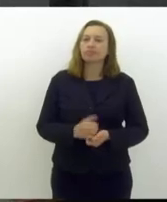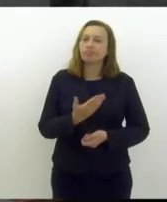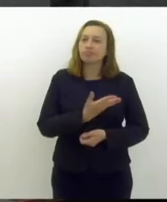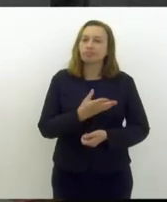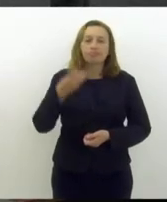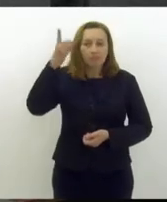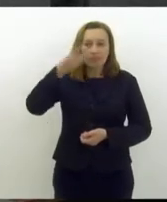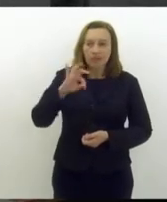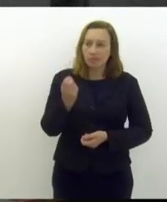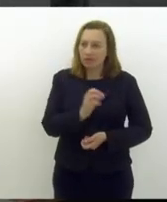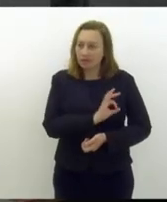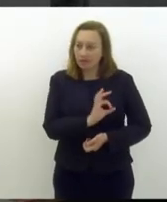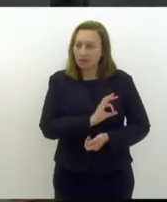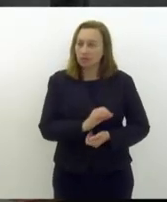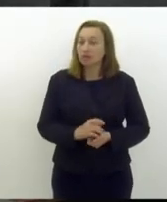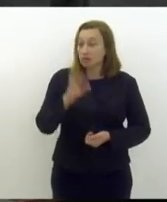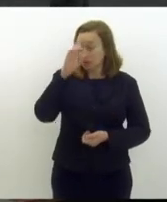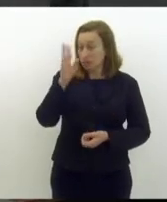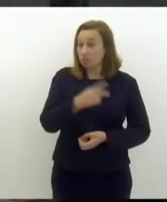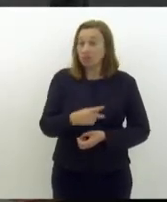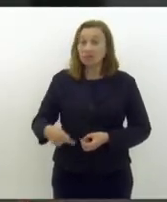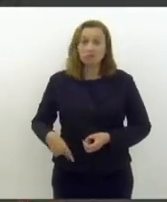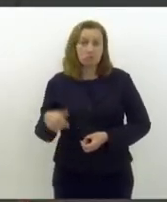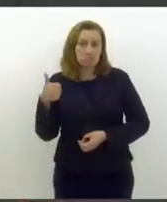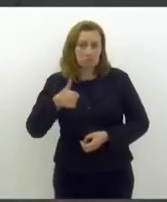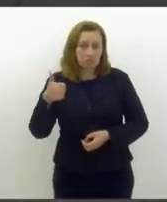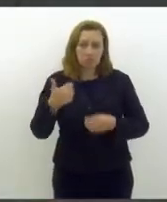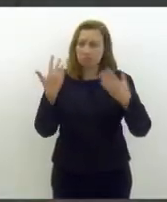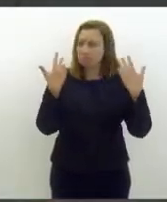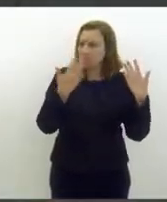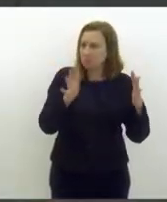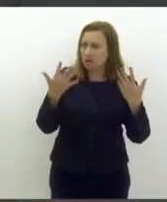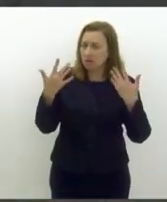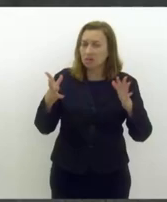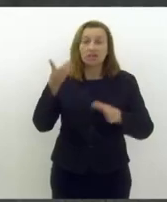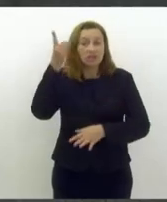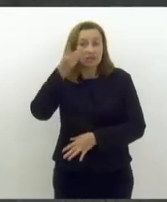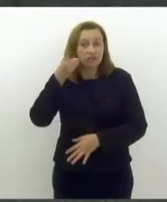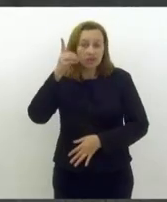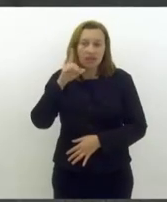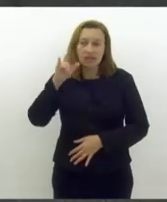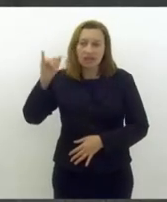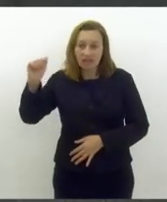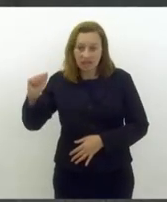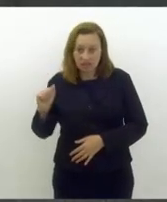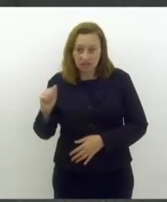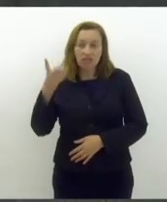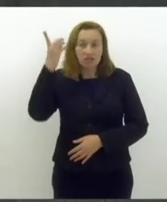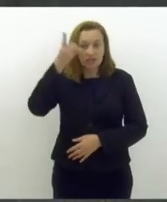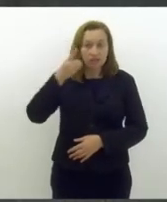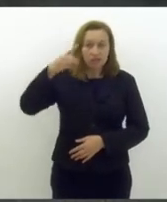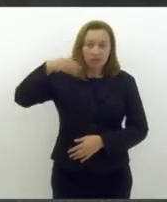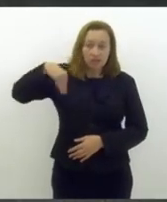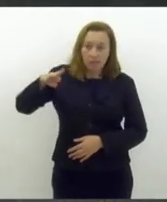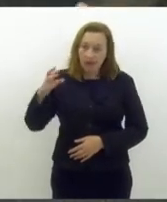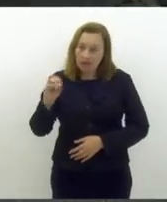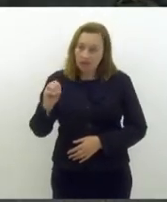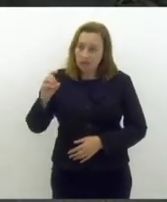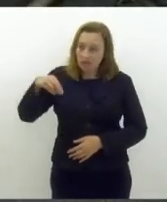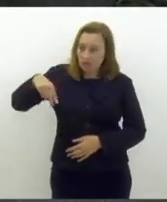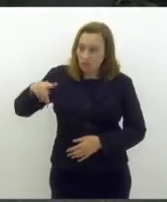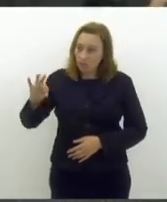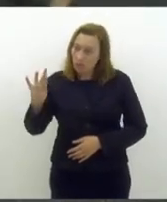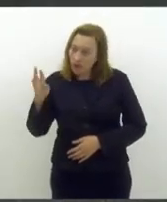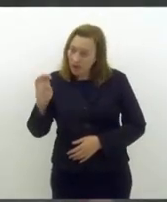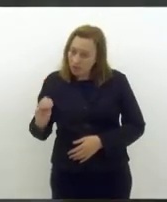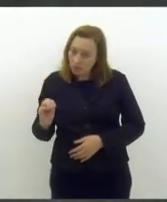deputada Marta Rocha Presidente em primeiro lugar saudar aqui a deputada índia armelau Deputado Márcio Gualberto Deputado Rodrigo